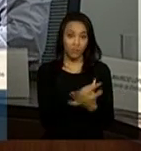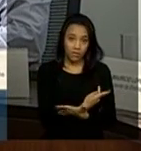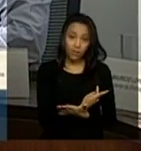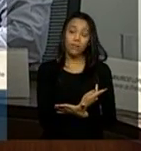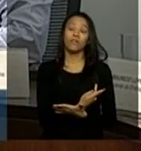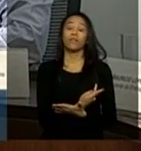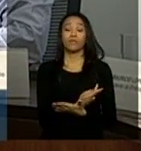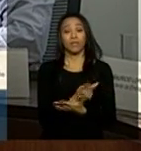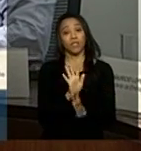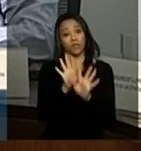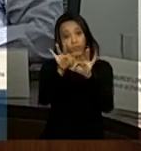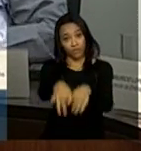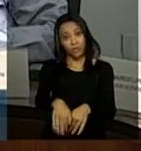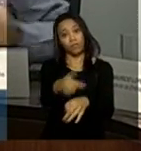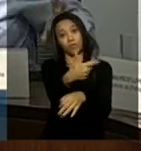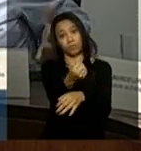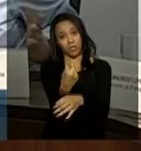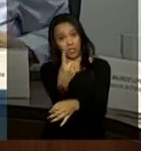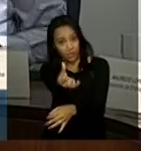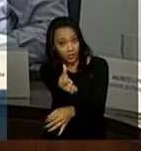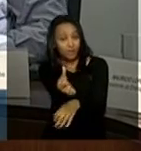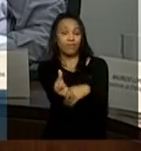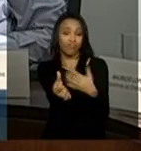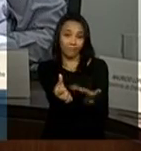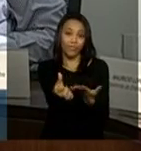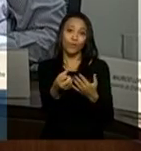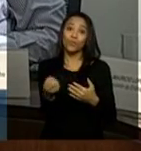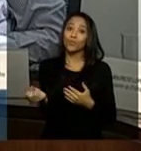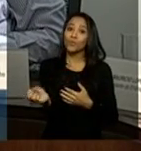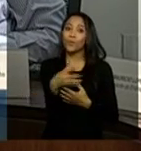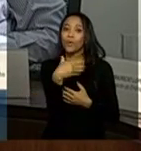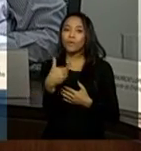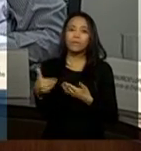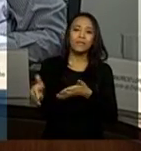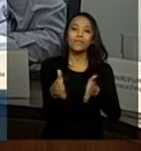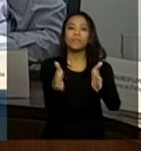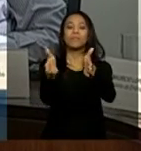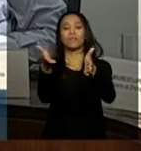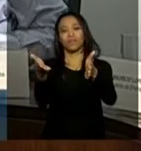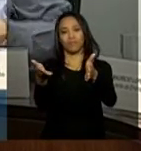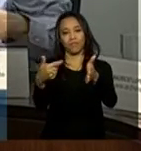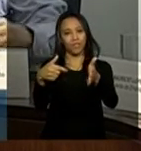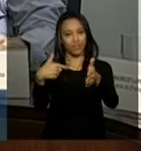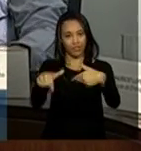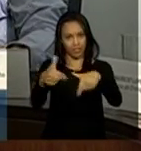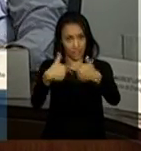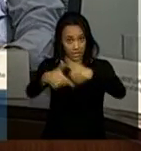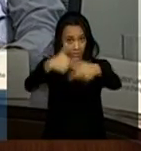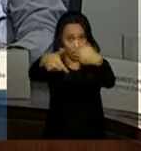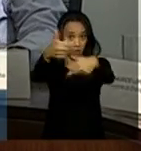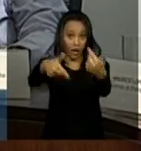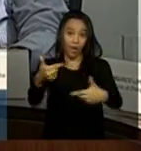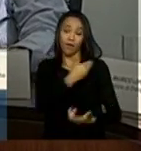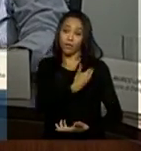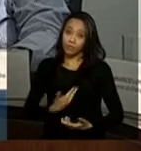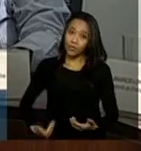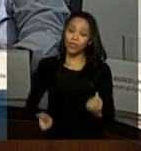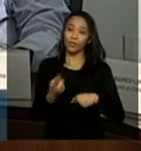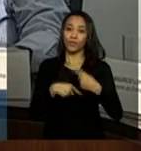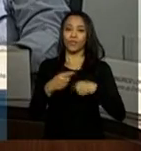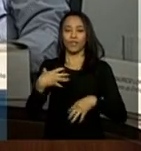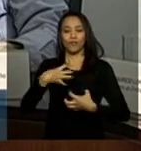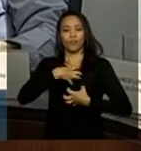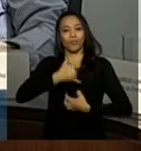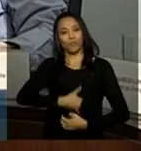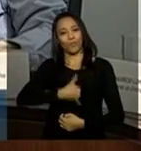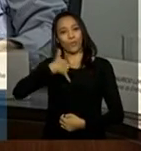em 2016. Ou seja, nós teremos realmente um novo caminho de fazer políticas públicas. E eu tenho um particular orgulho desse projeto.